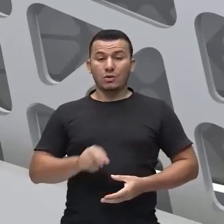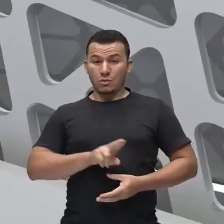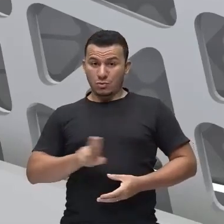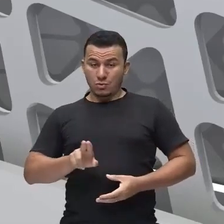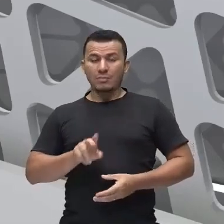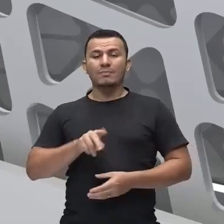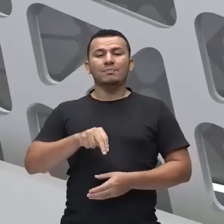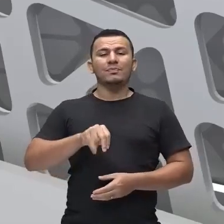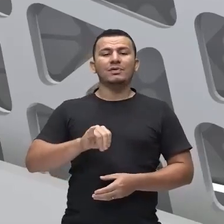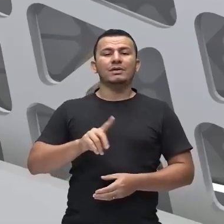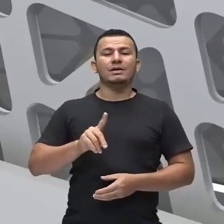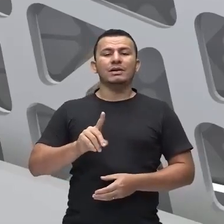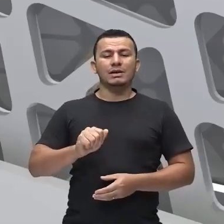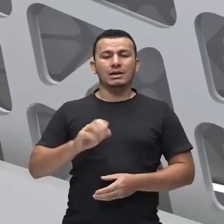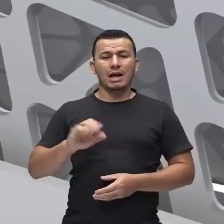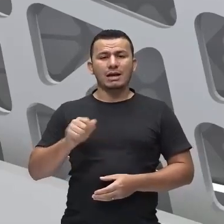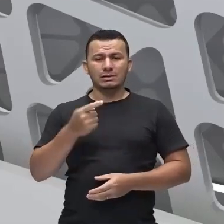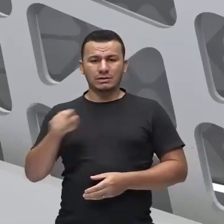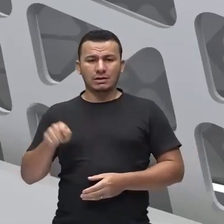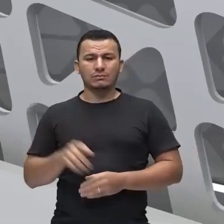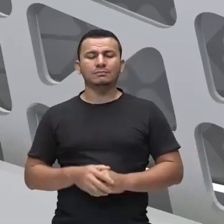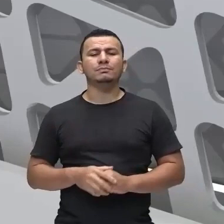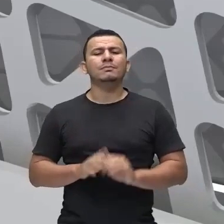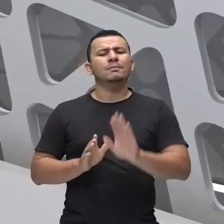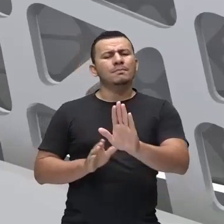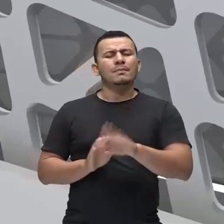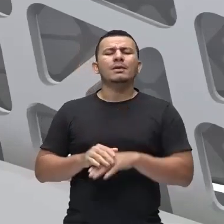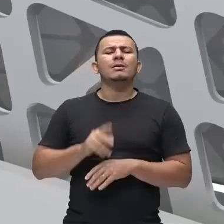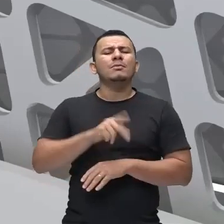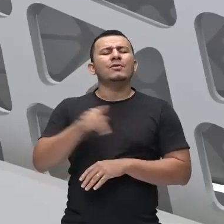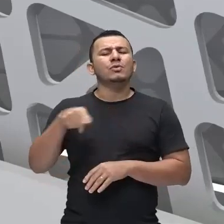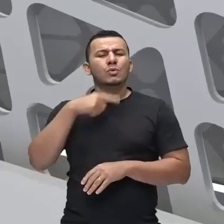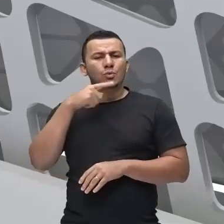nidação. Professora, e se durante